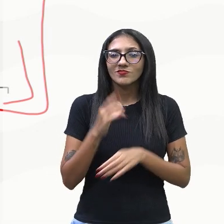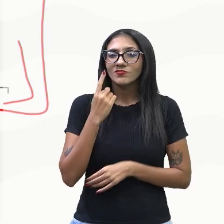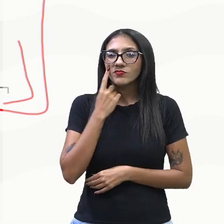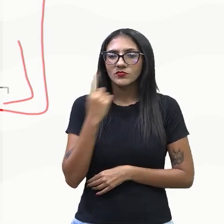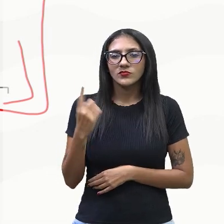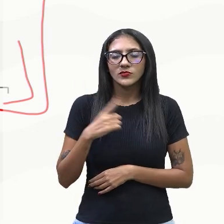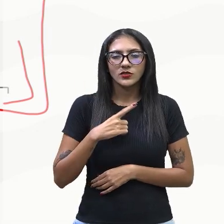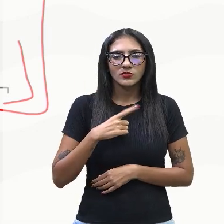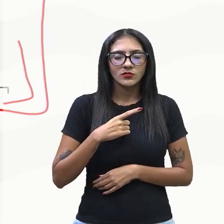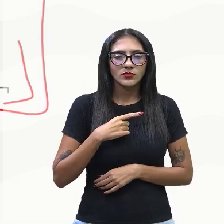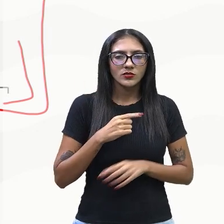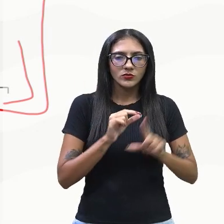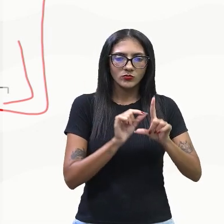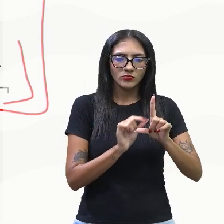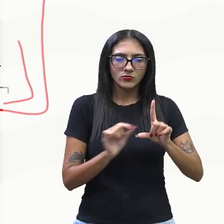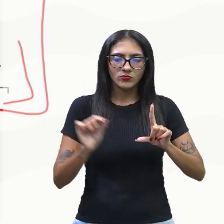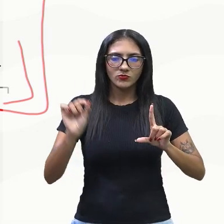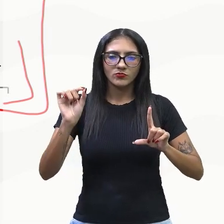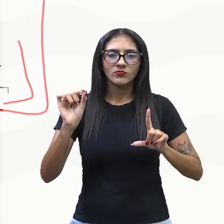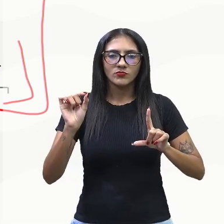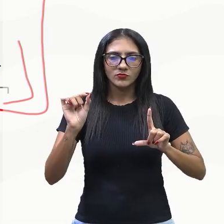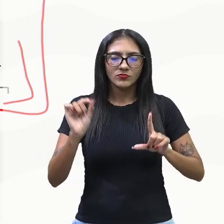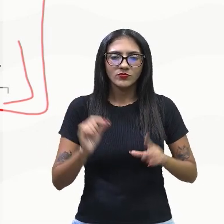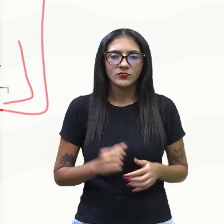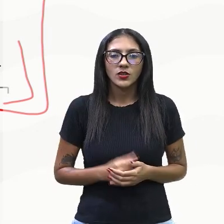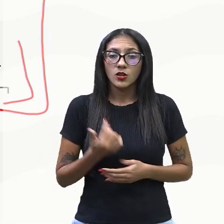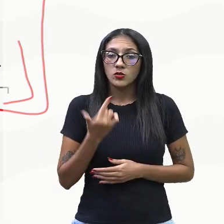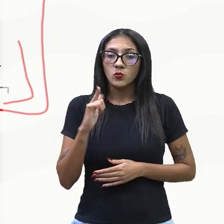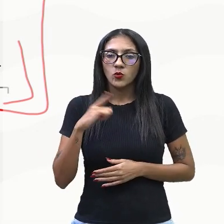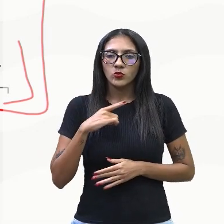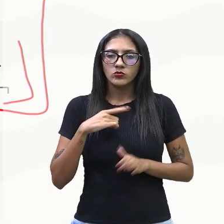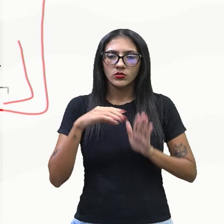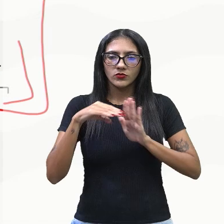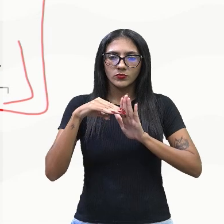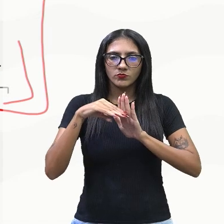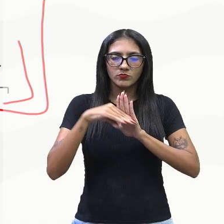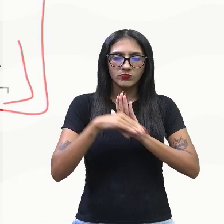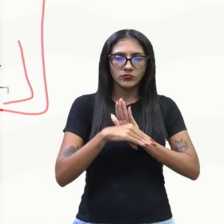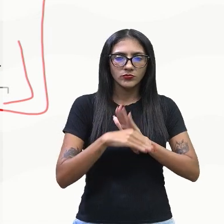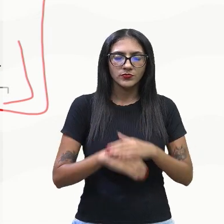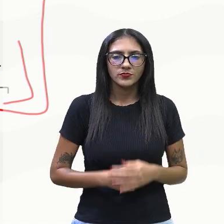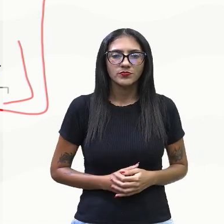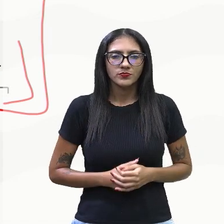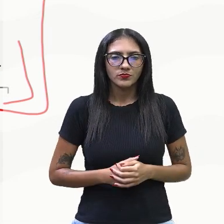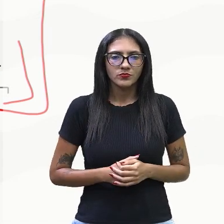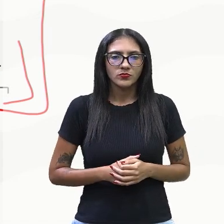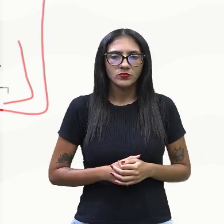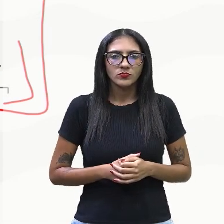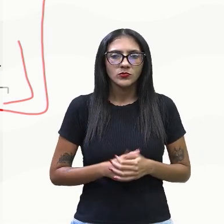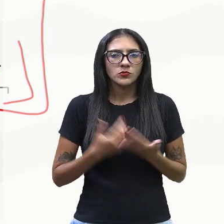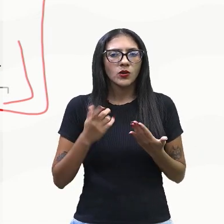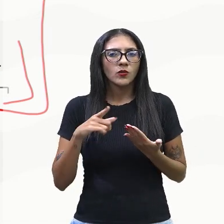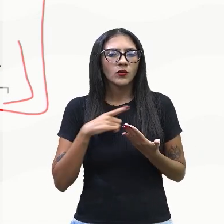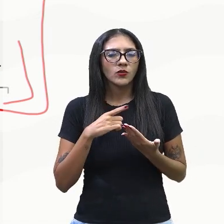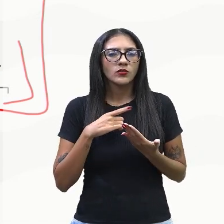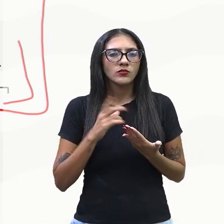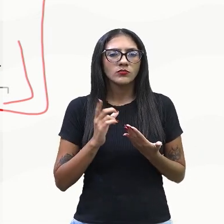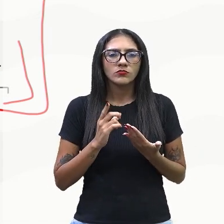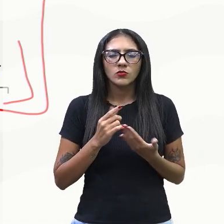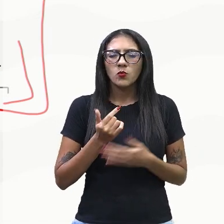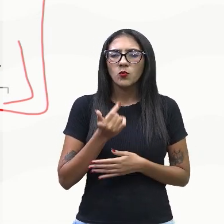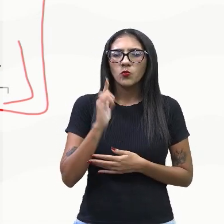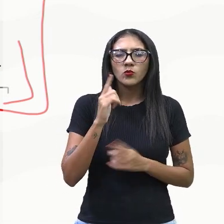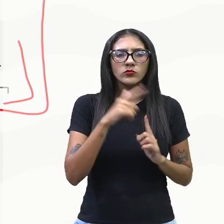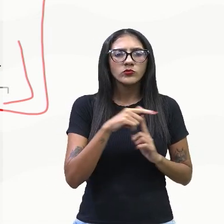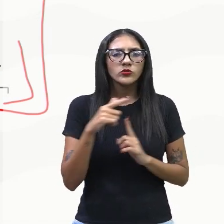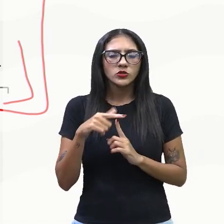né? Aqui ela terminou sendo decrescente, né? Por quê? Por quais motivos? Ainda tem mais algum, professor, para ser